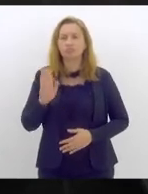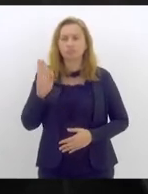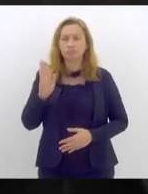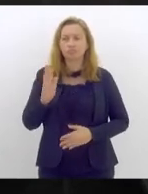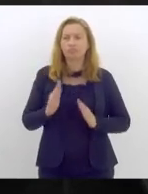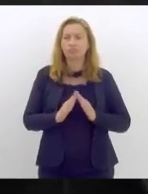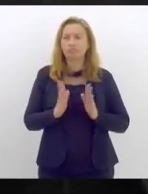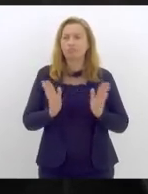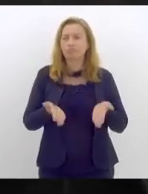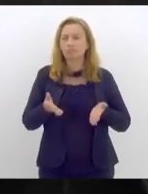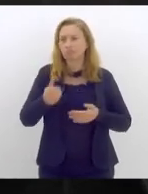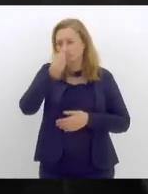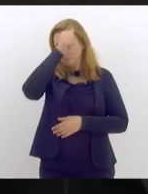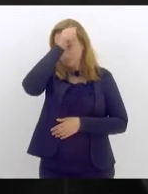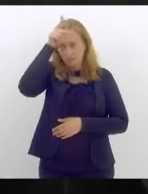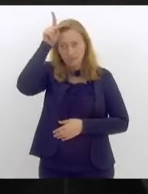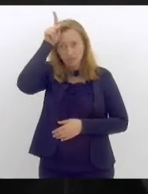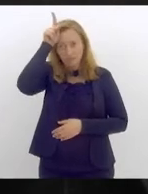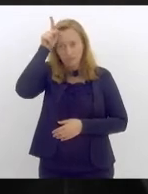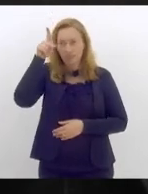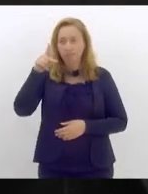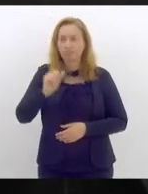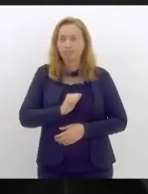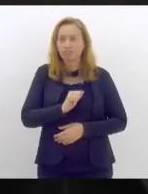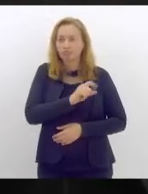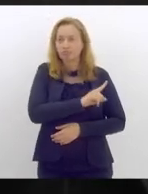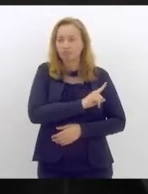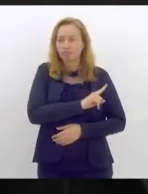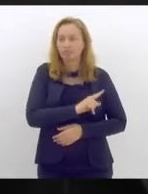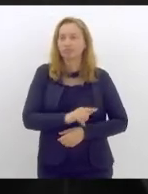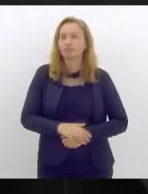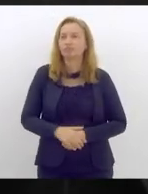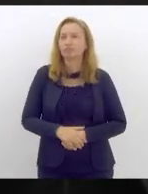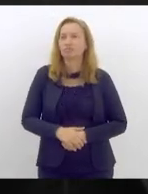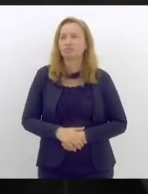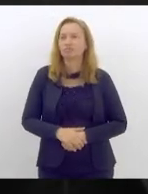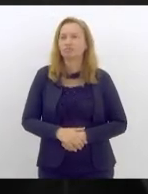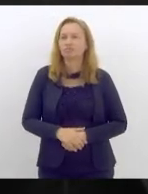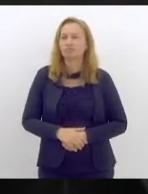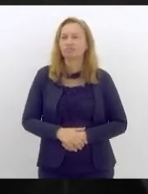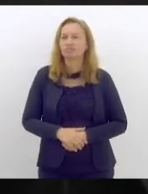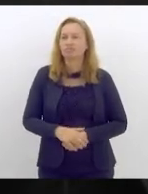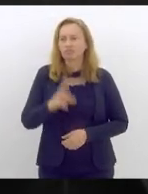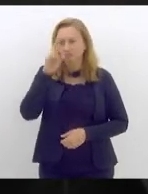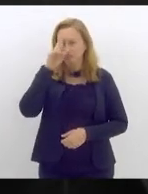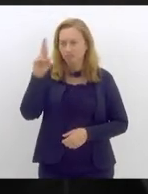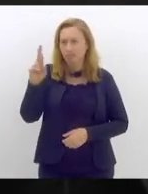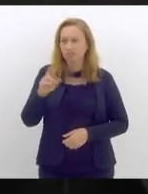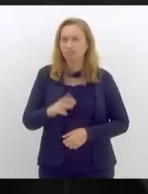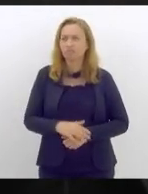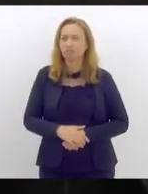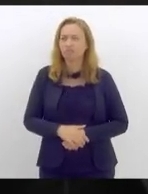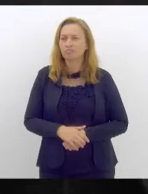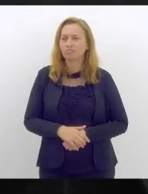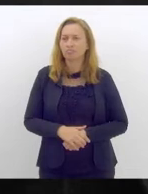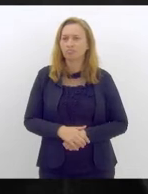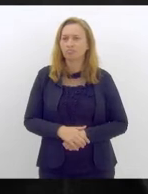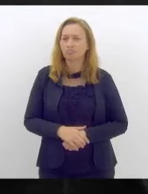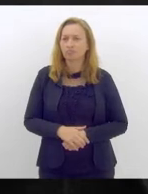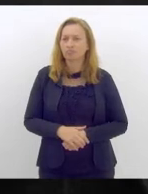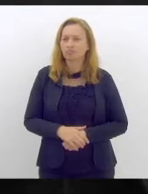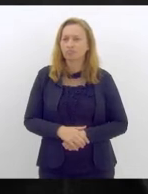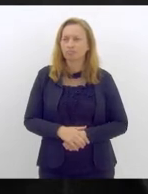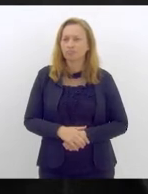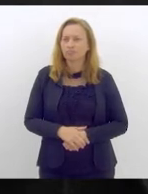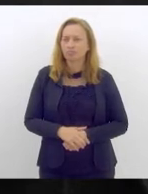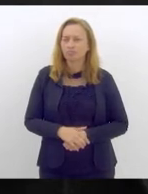hoje é prefeito do município de São Gonçalo que me refiro ao Senhor que se